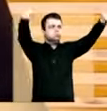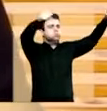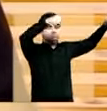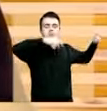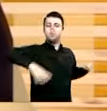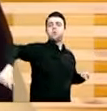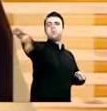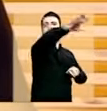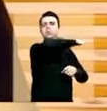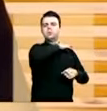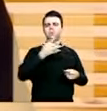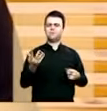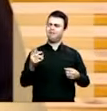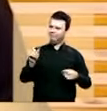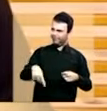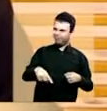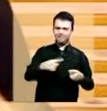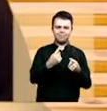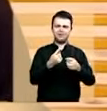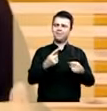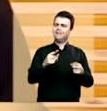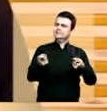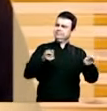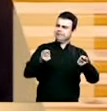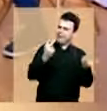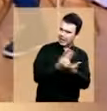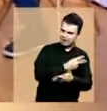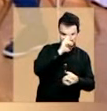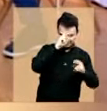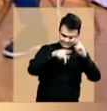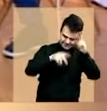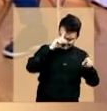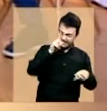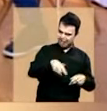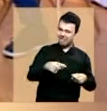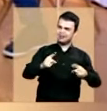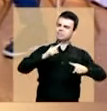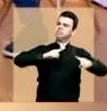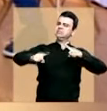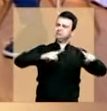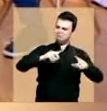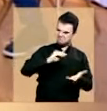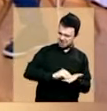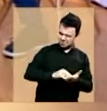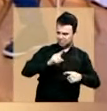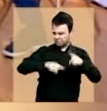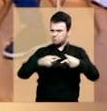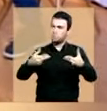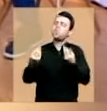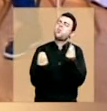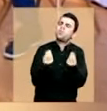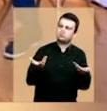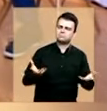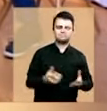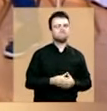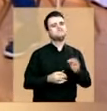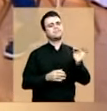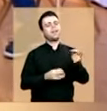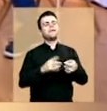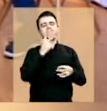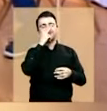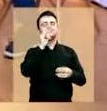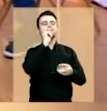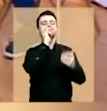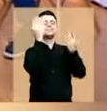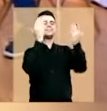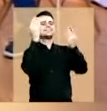né? É má gestão, talvez, isso dos recursos? É óbvio, é má gestão dos recursos, né? Eles chamam de teoria